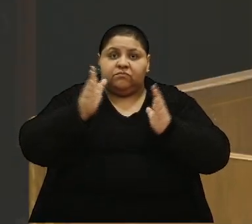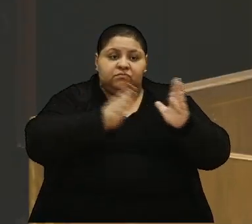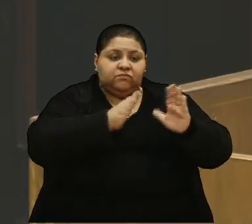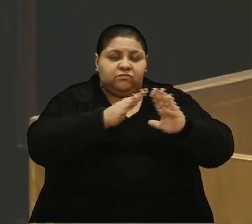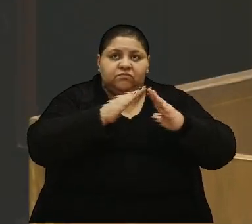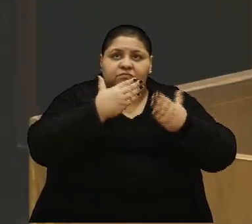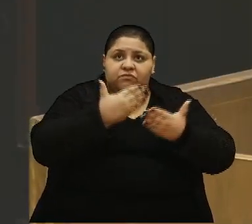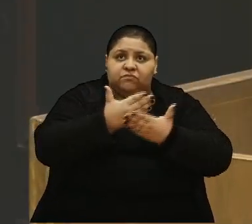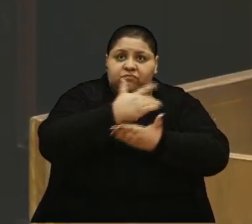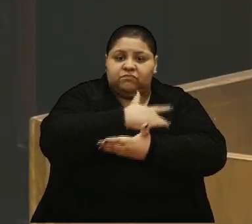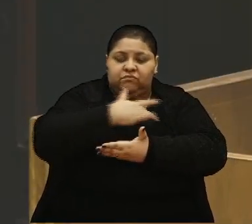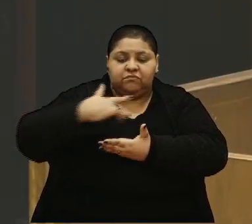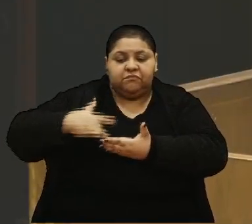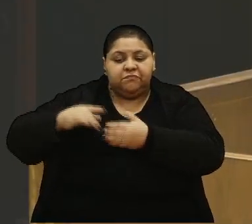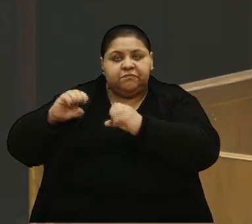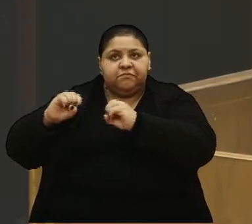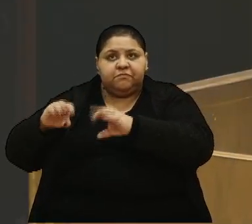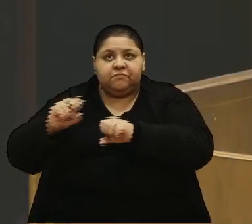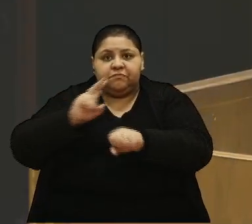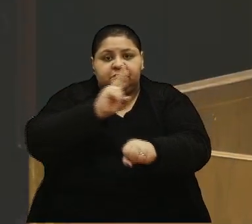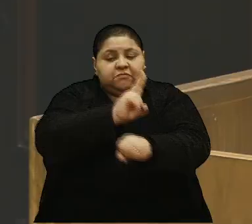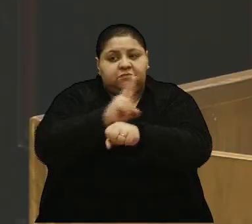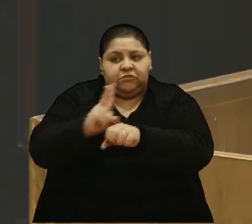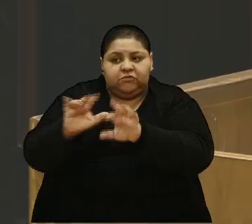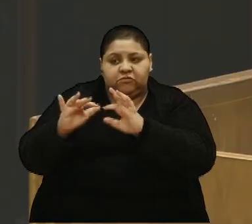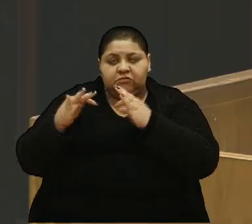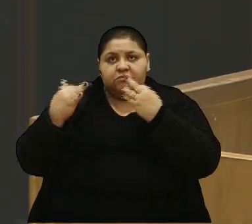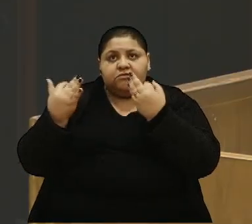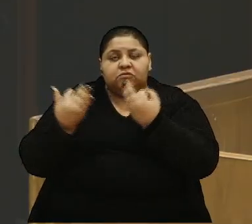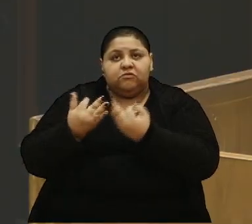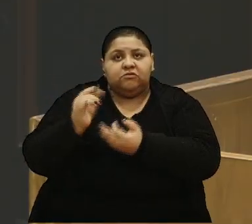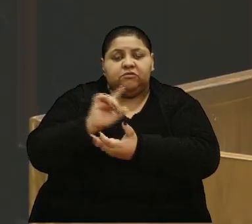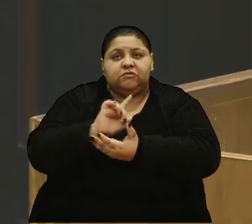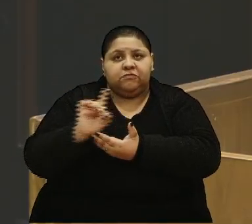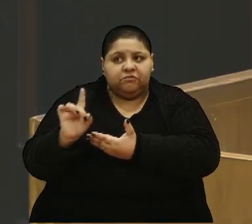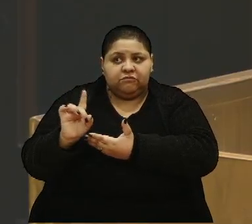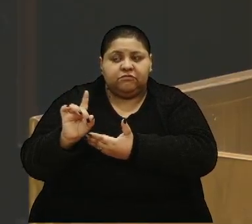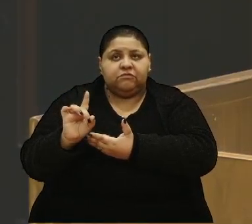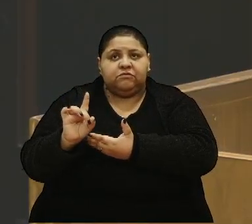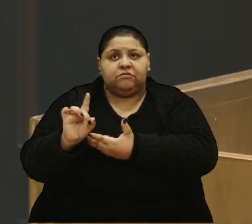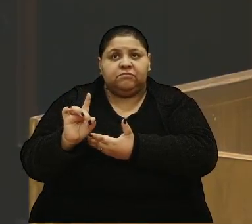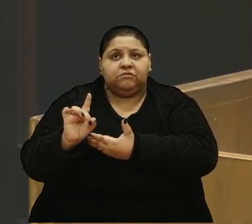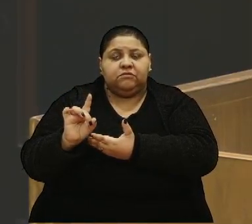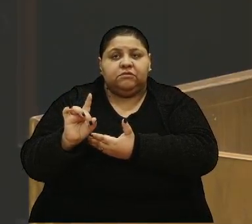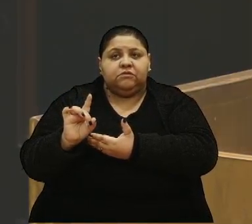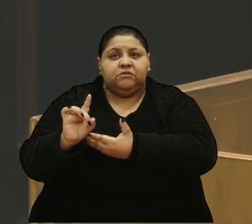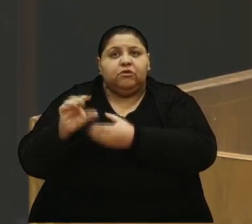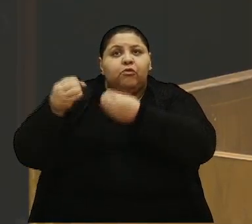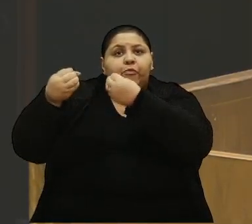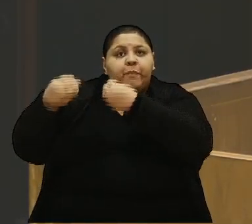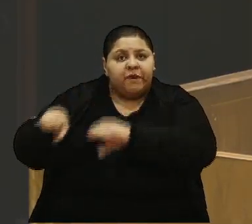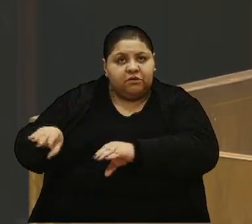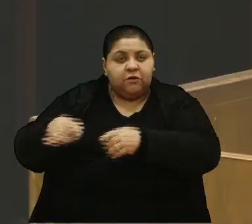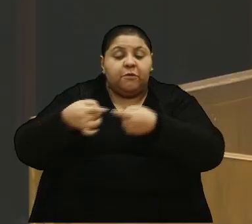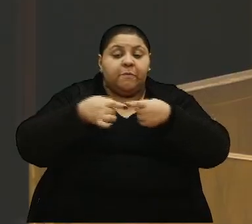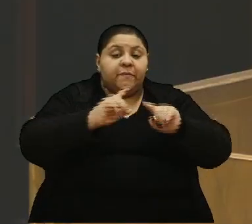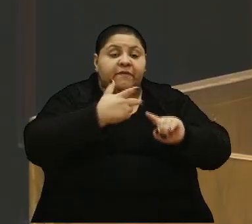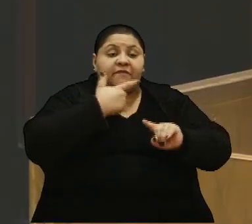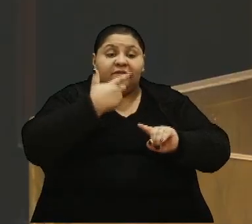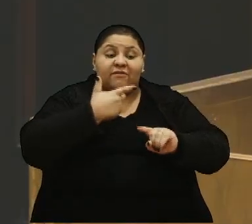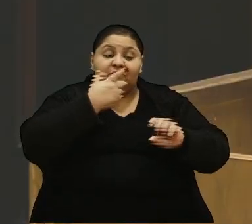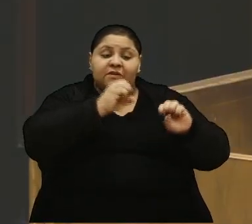escola, à saúde, à educação, ao cuidado da família, não seja aviltado. Mas, em se tratando